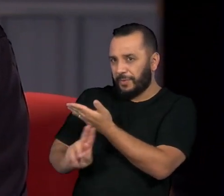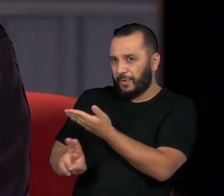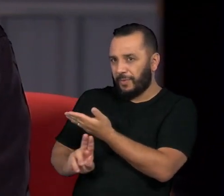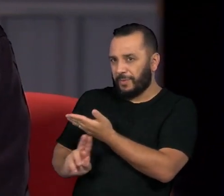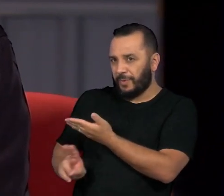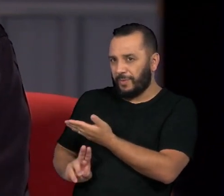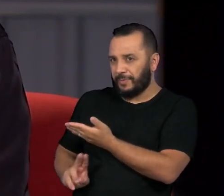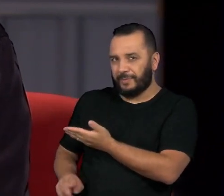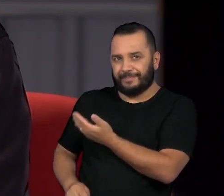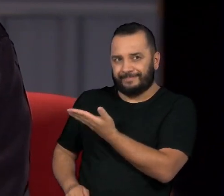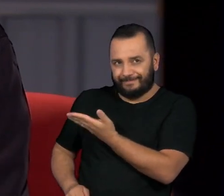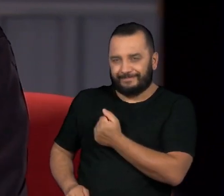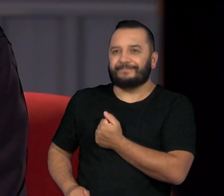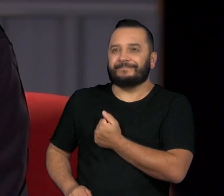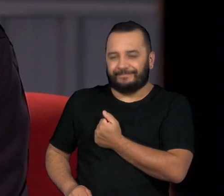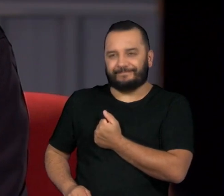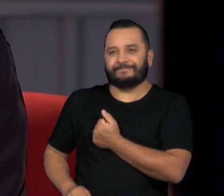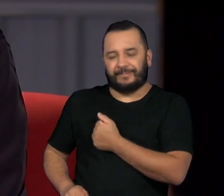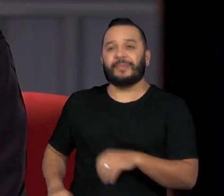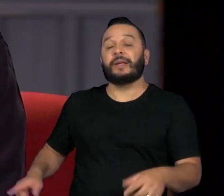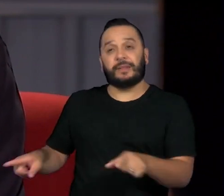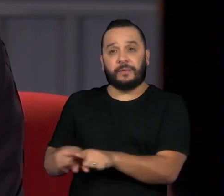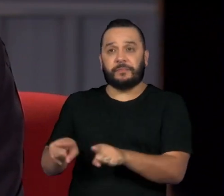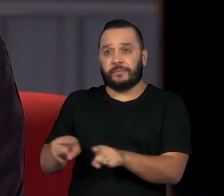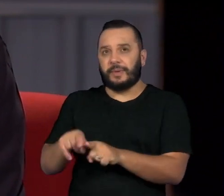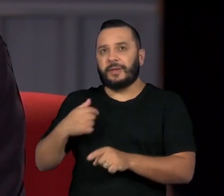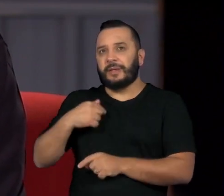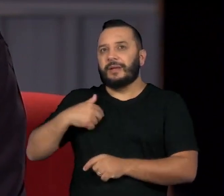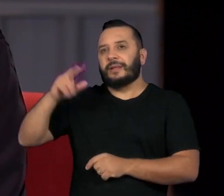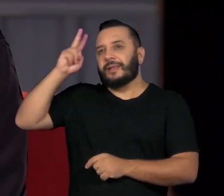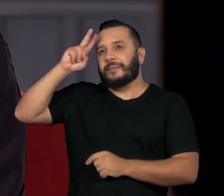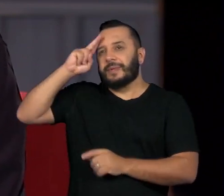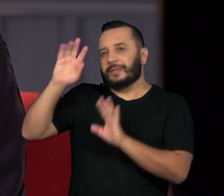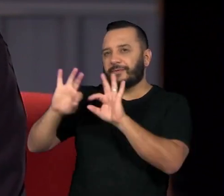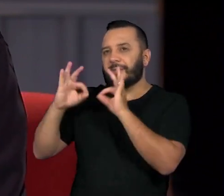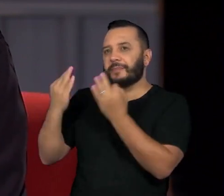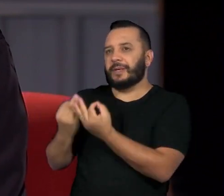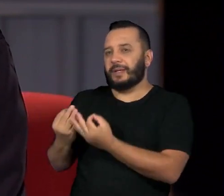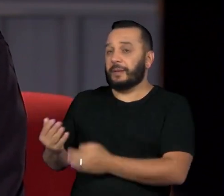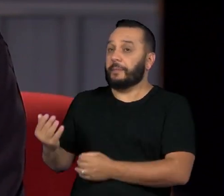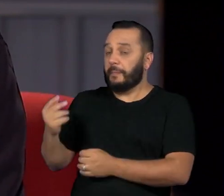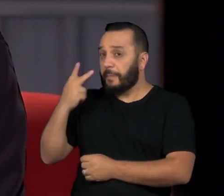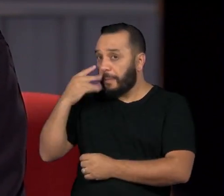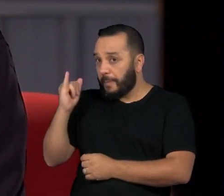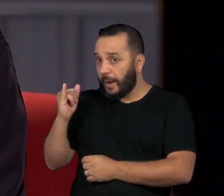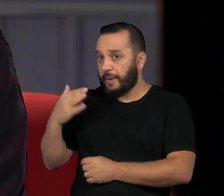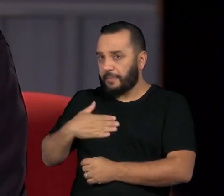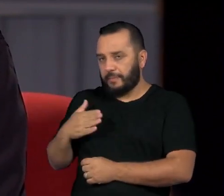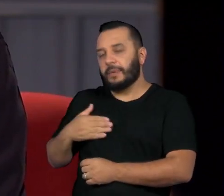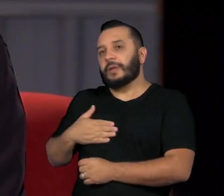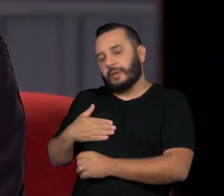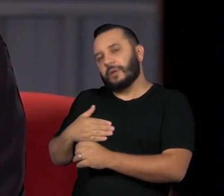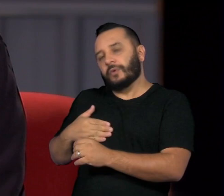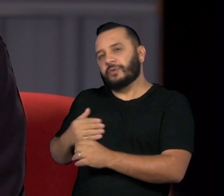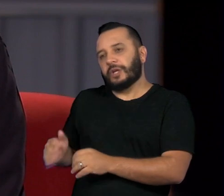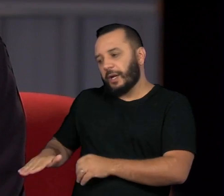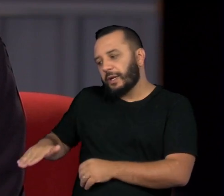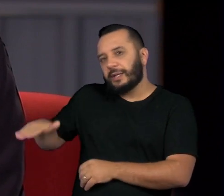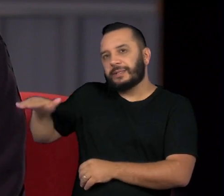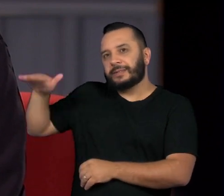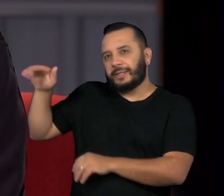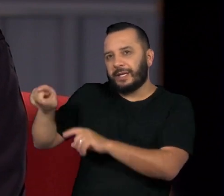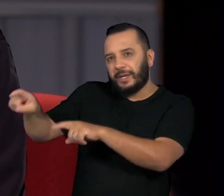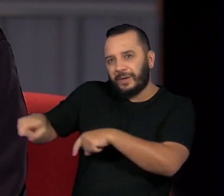e também muito pelas memórias familiares, né? Meu pai foi criado no campo até os 15 anos, foi criado pelos avós,